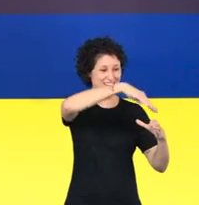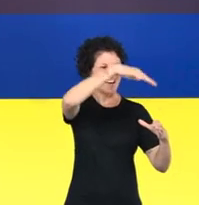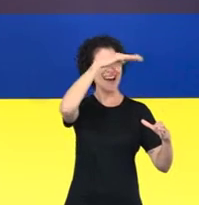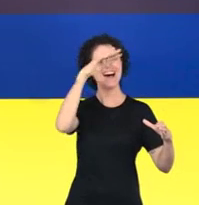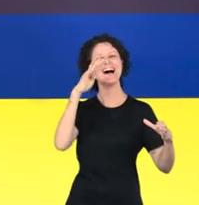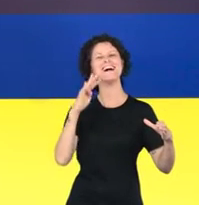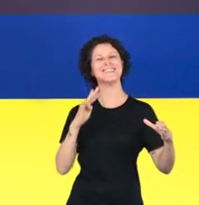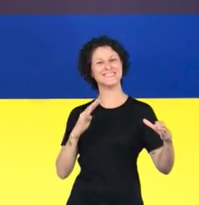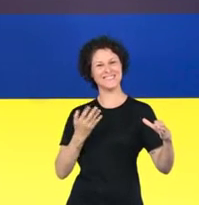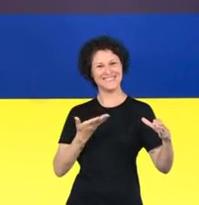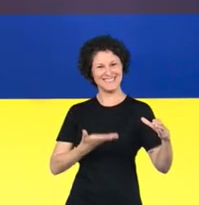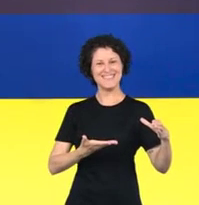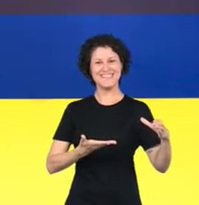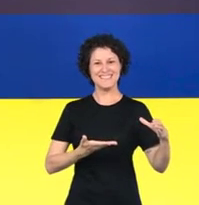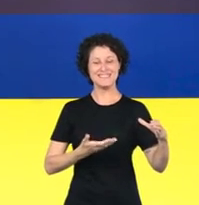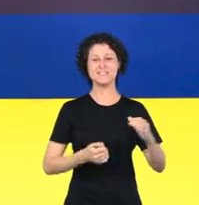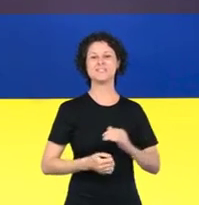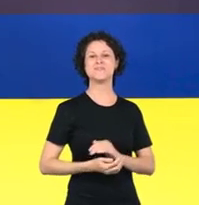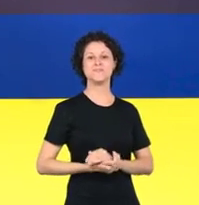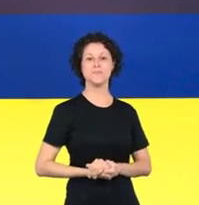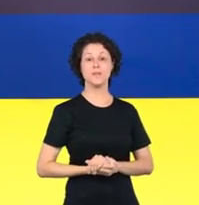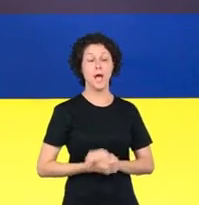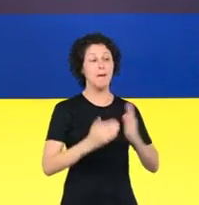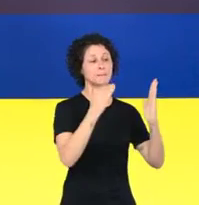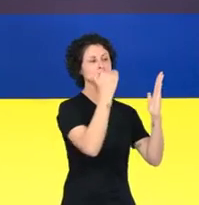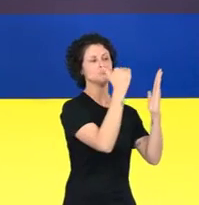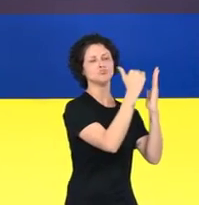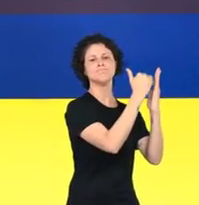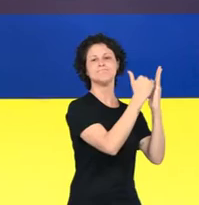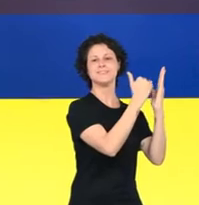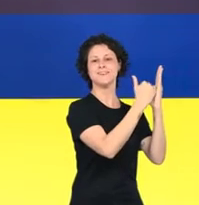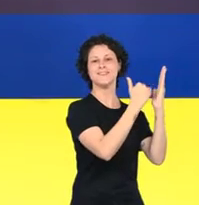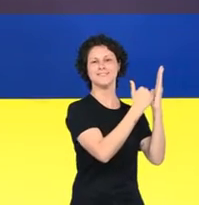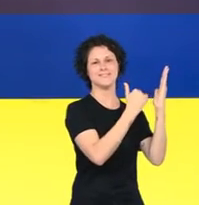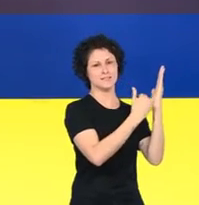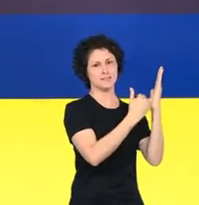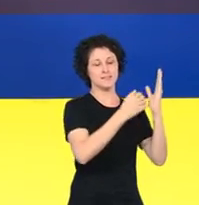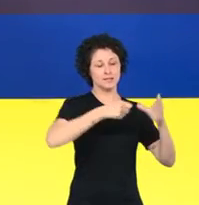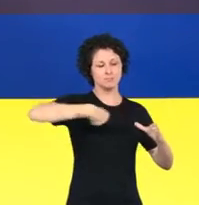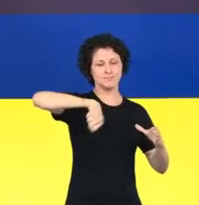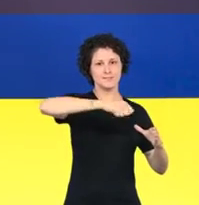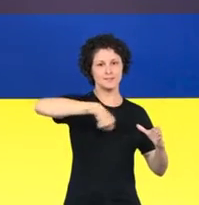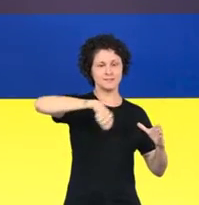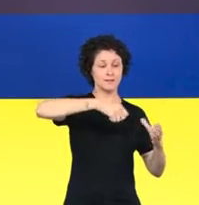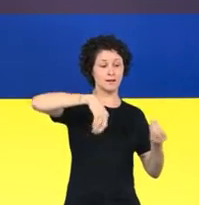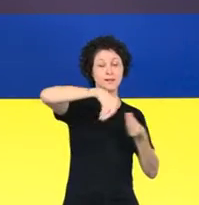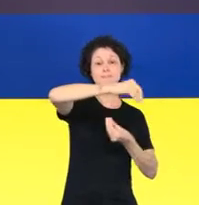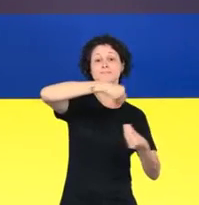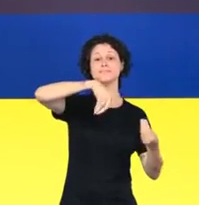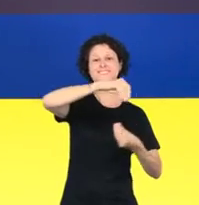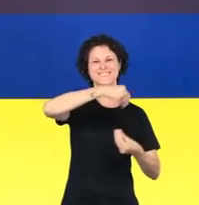É o bolo arco-íris, para colorir a nossa vida. Para fazer esse bolo, eu vou utilizar várias substâncias e fazer